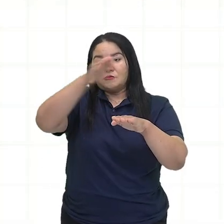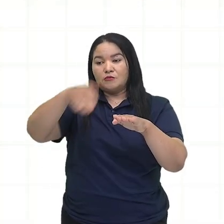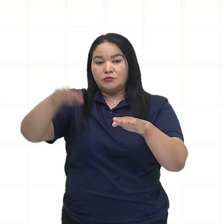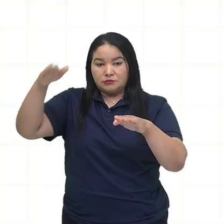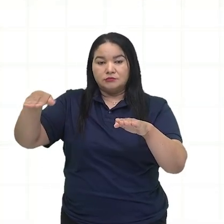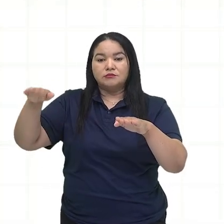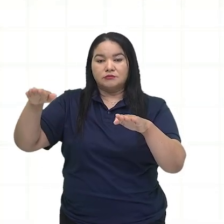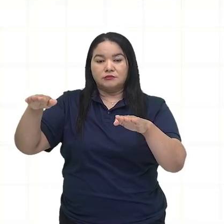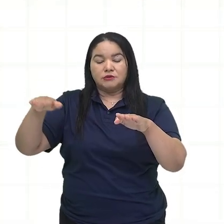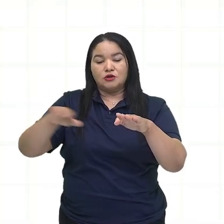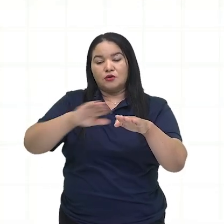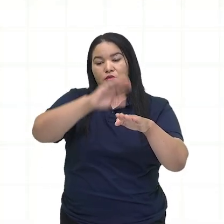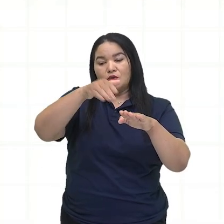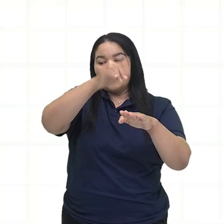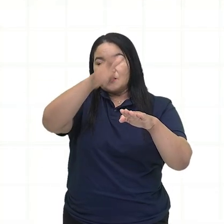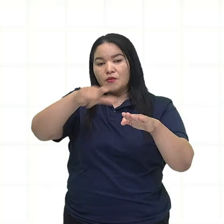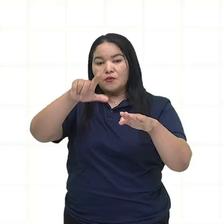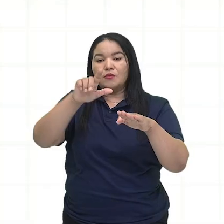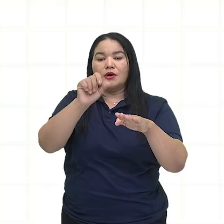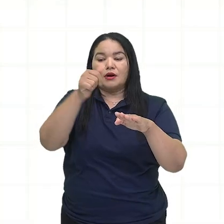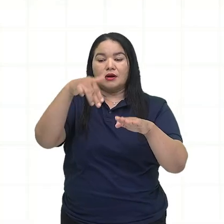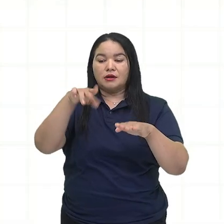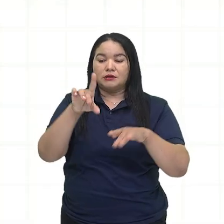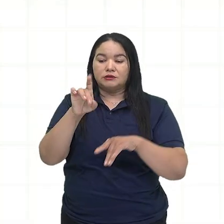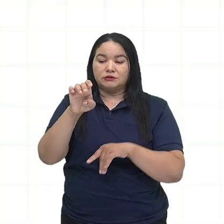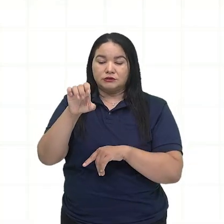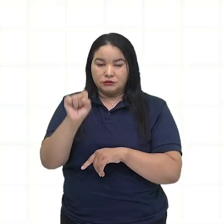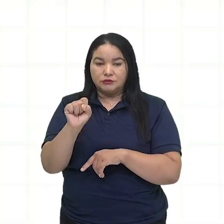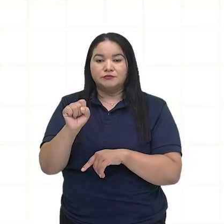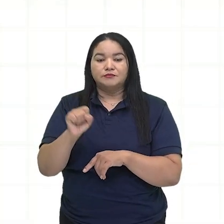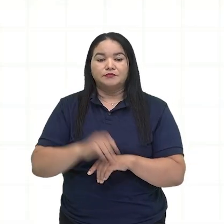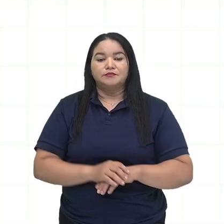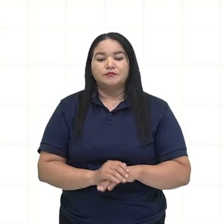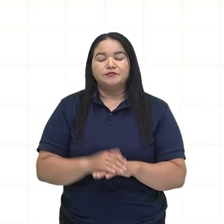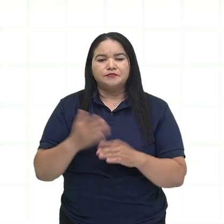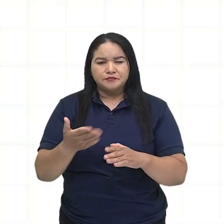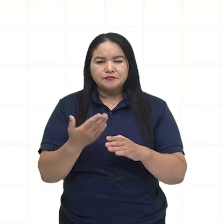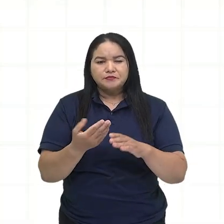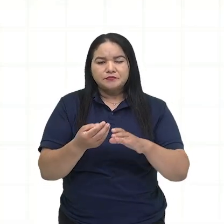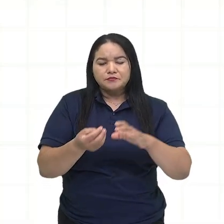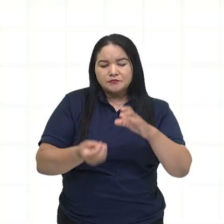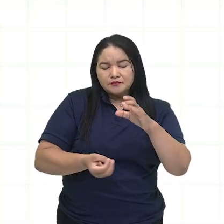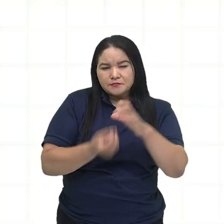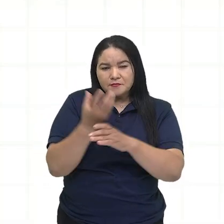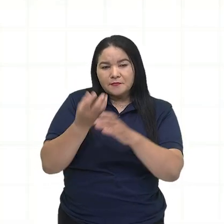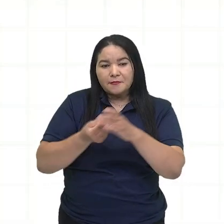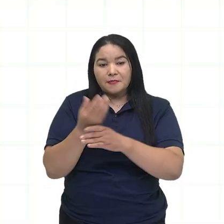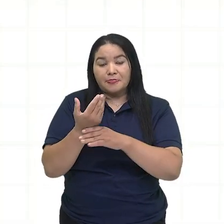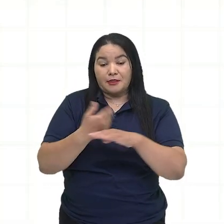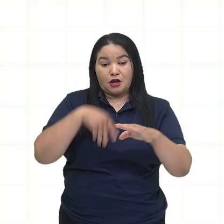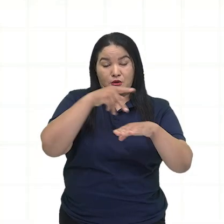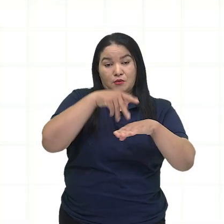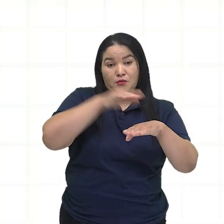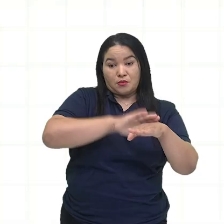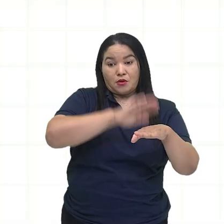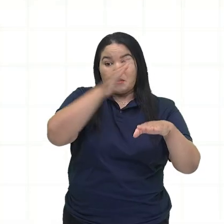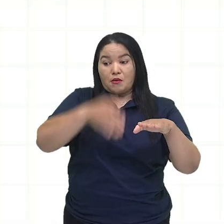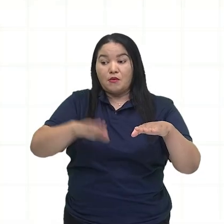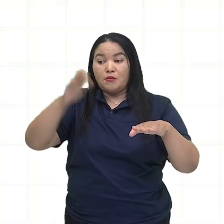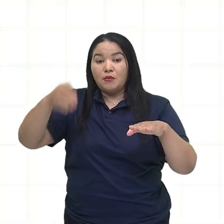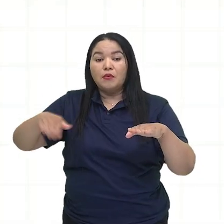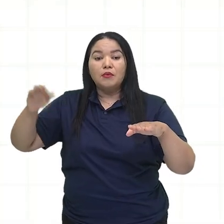a Cordilheira dos Andes, certo? E ao formar essas montanhas, logo